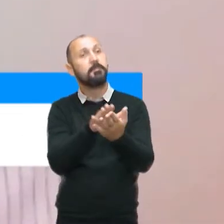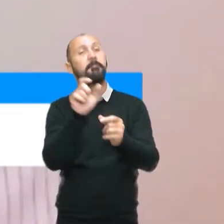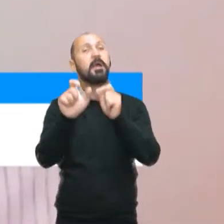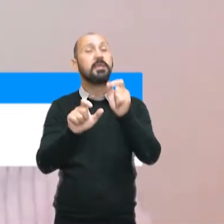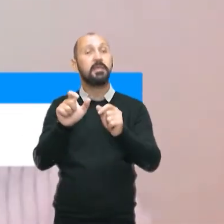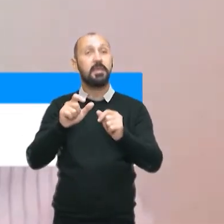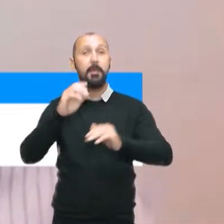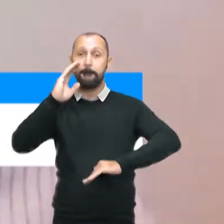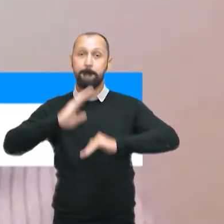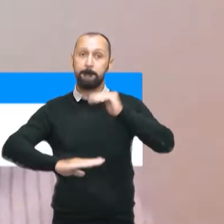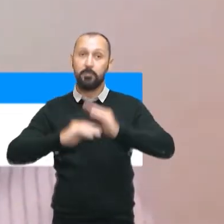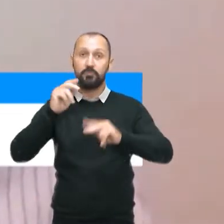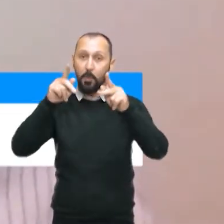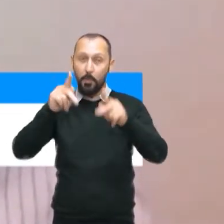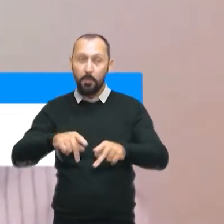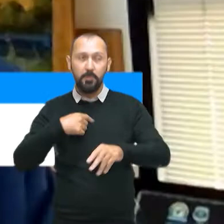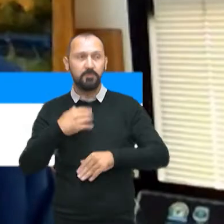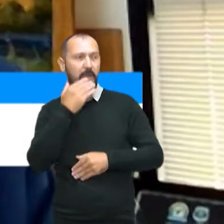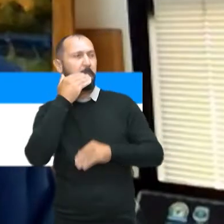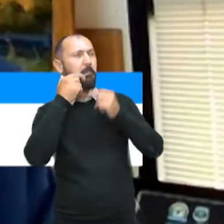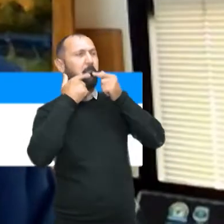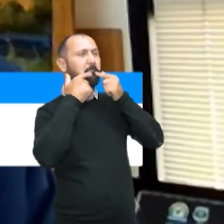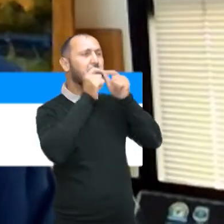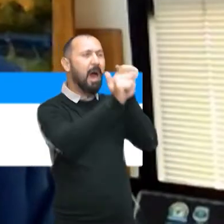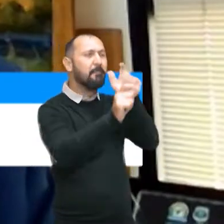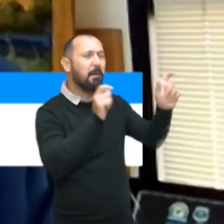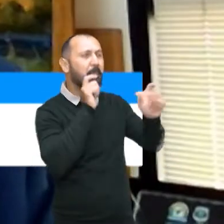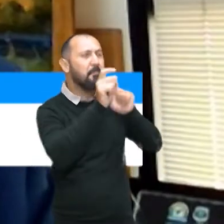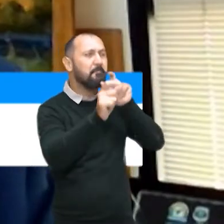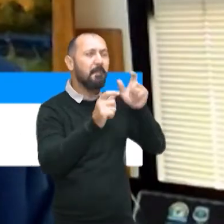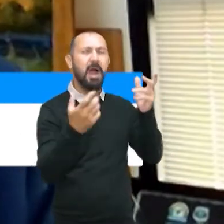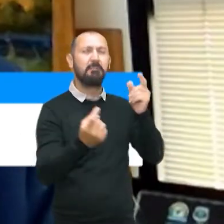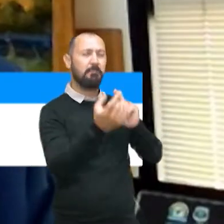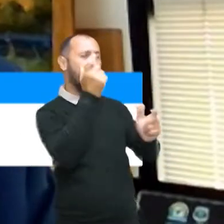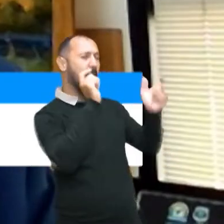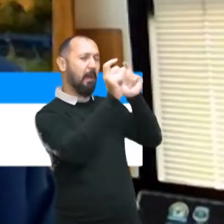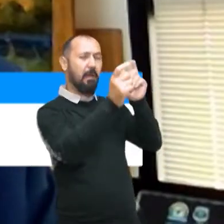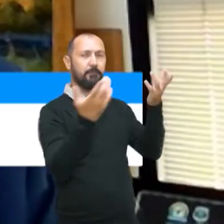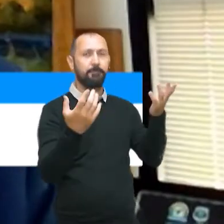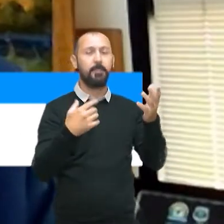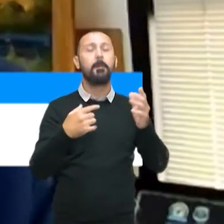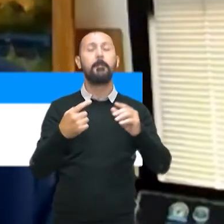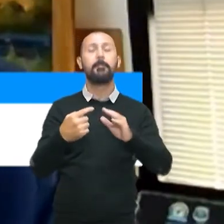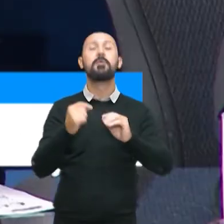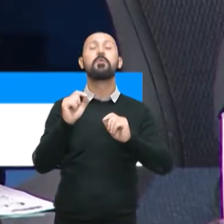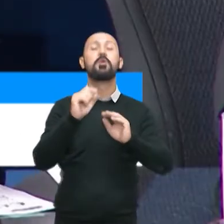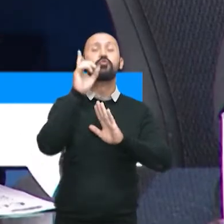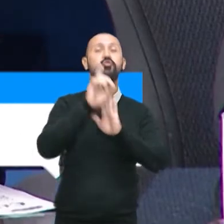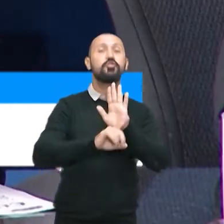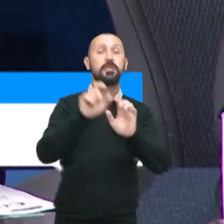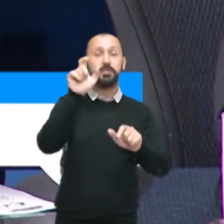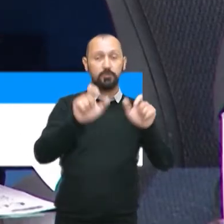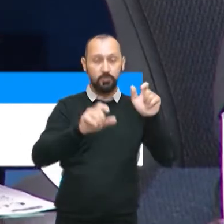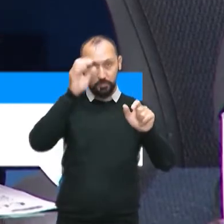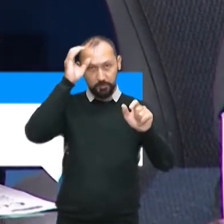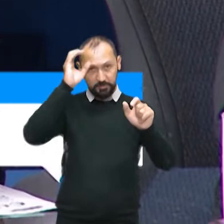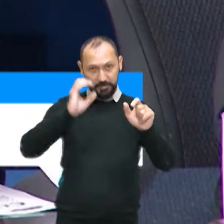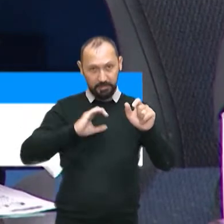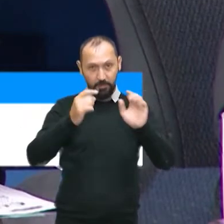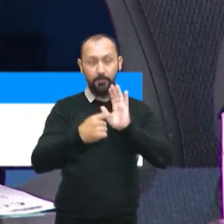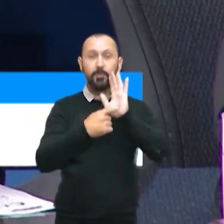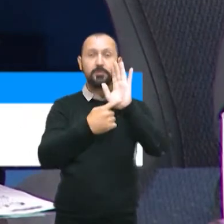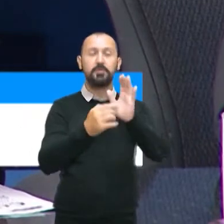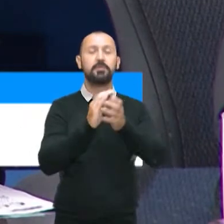para desacato aos servidores públicos, que também deverão expor os direitos dos cidadãos. proposta ela vai ao encontro das